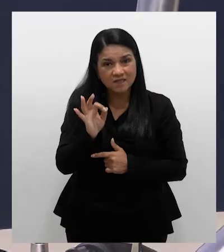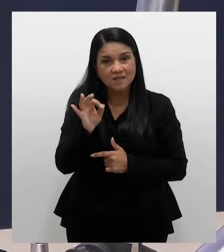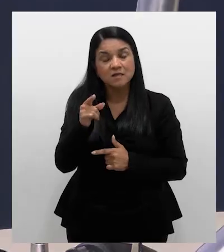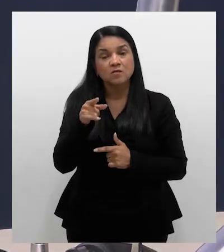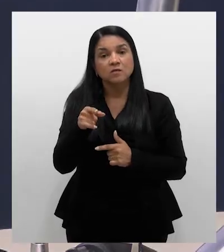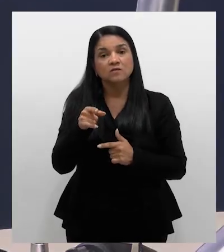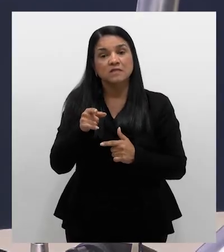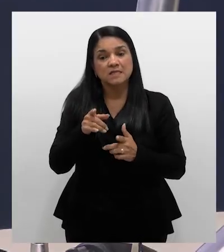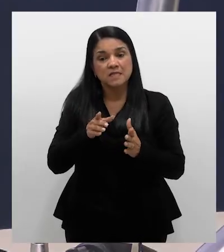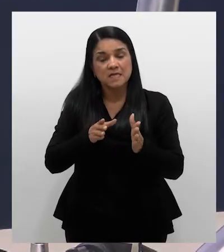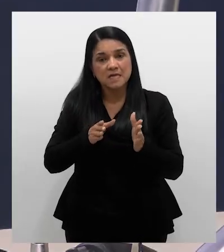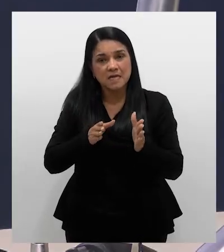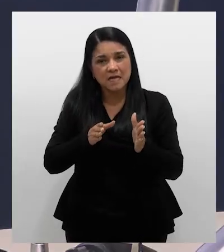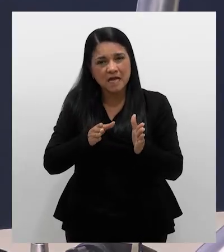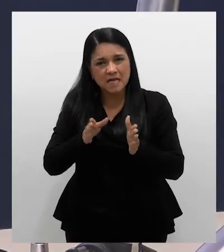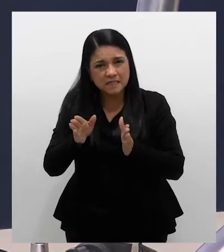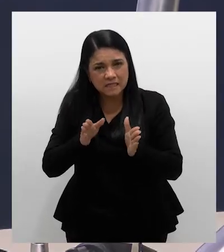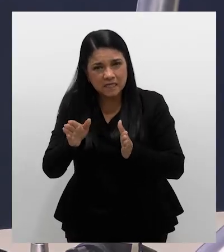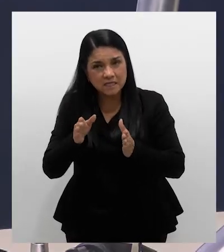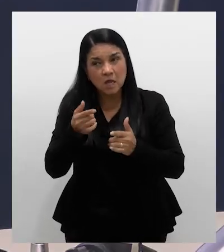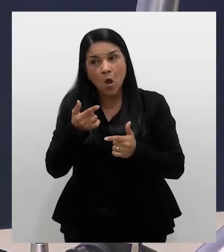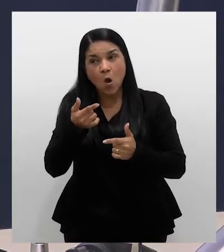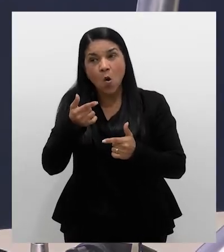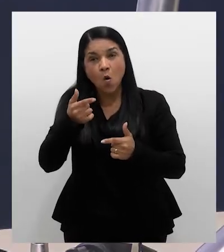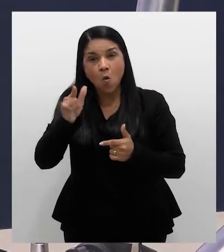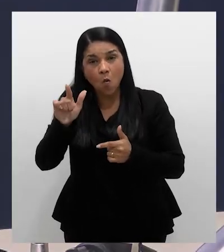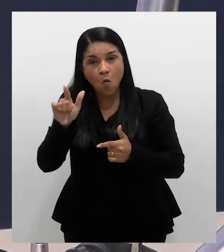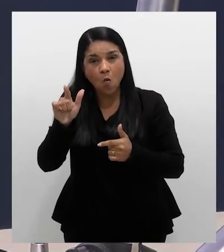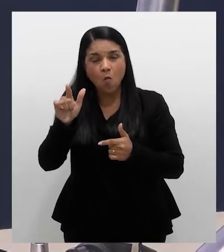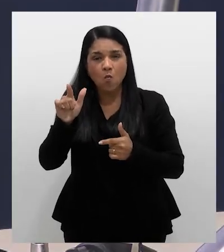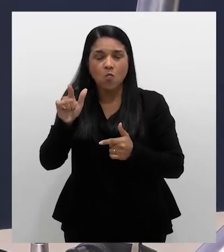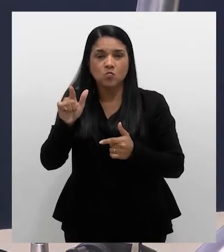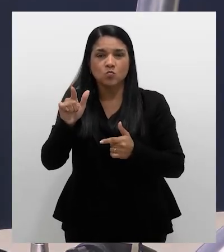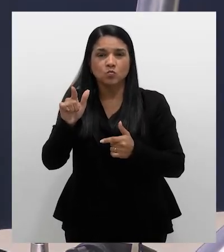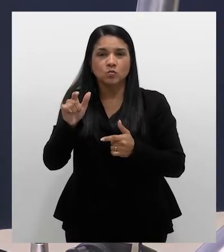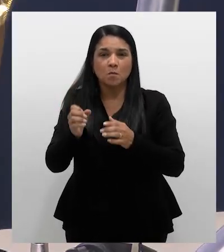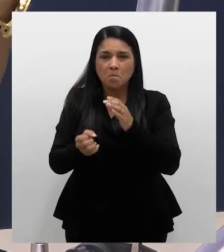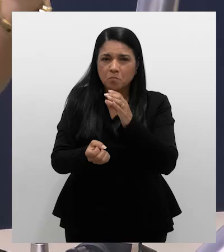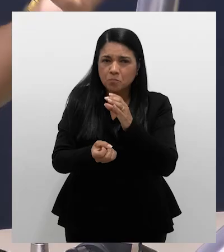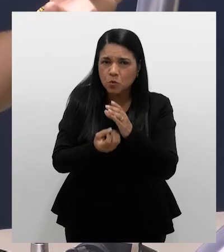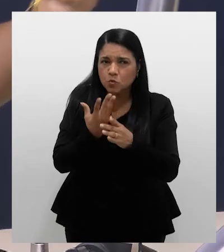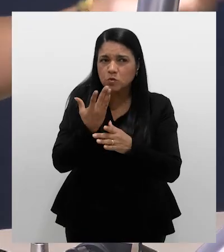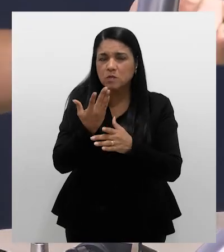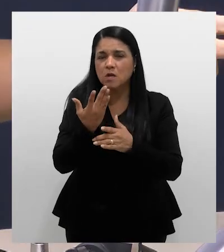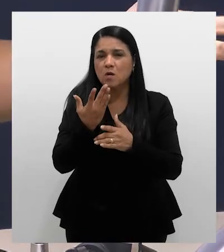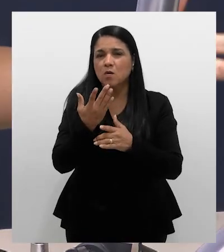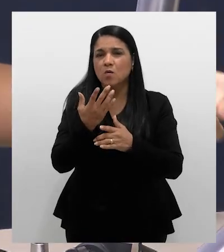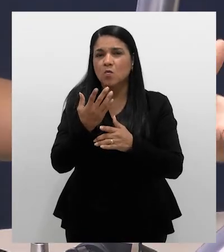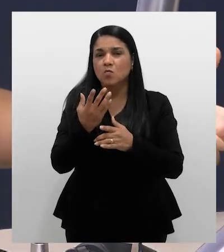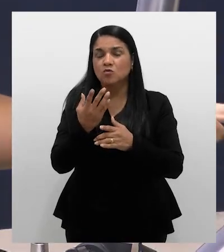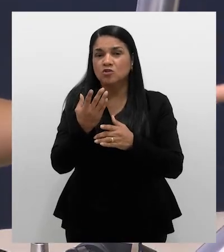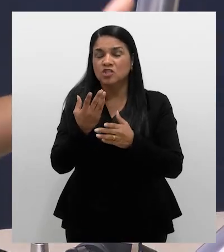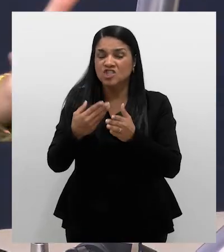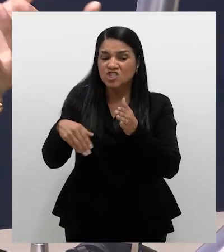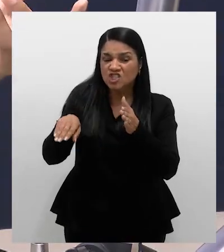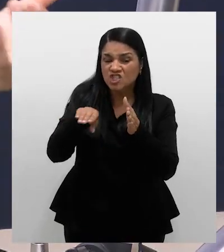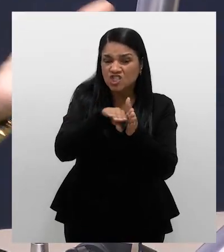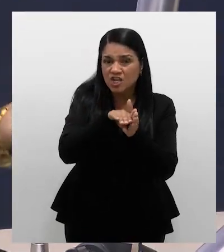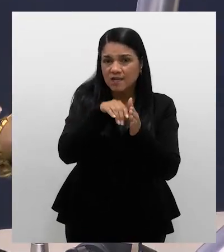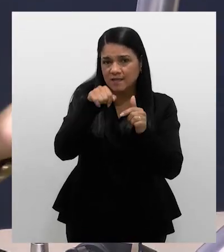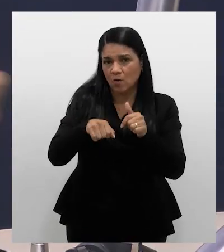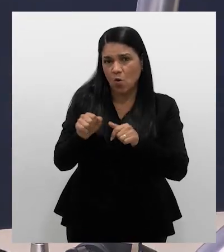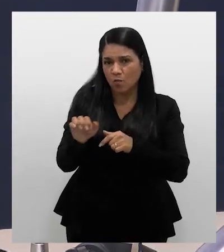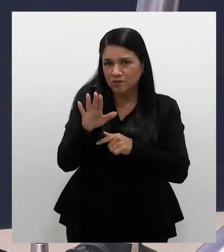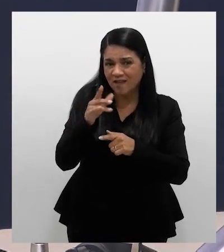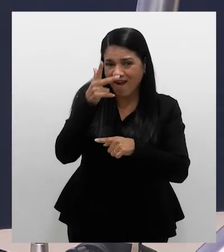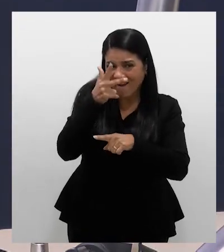que quando você acessa um outro canal ou uma outra produção que chega na comunidade,